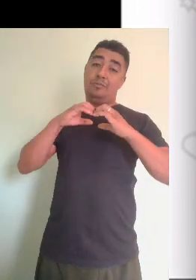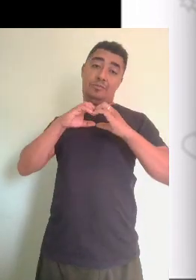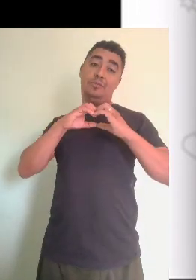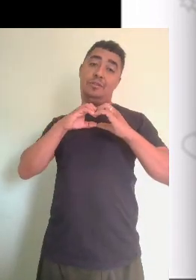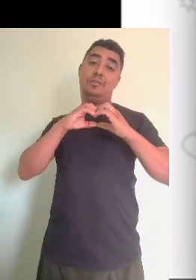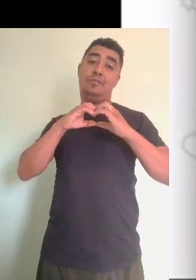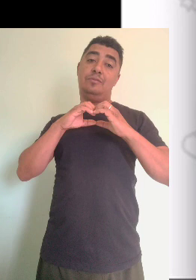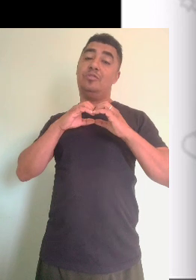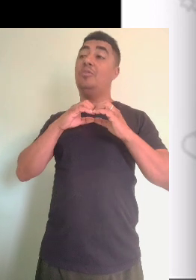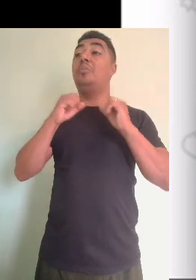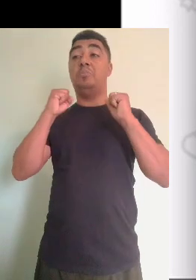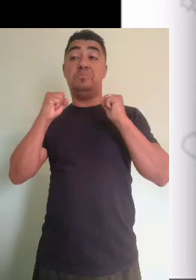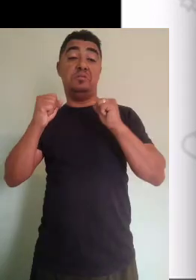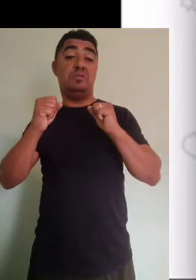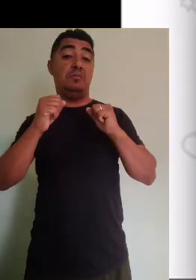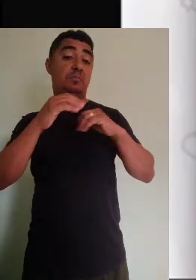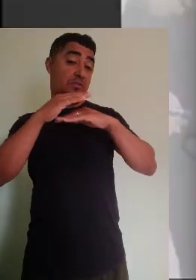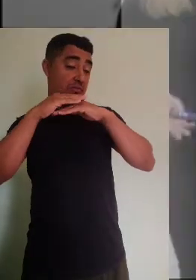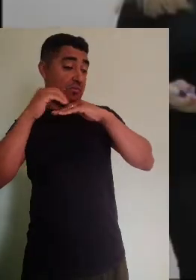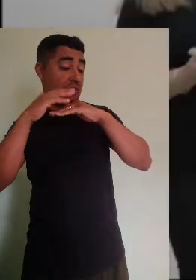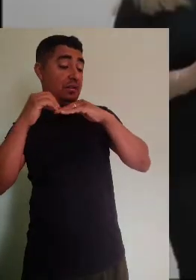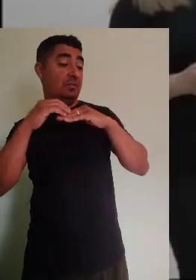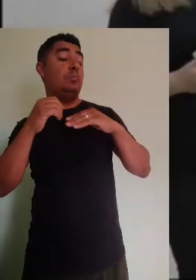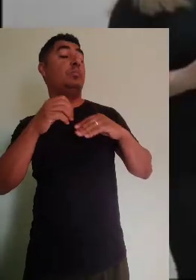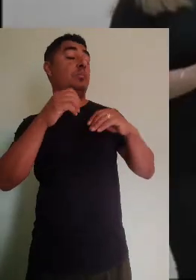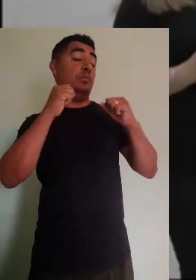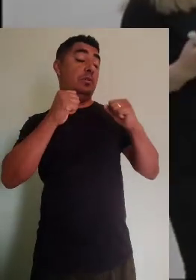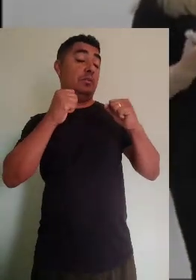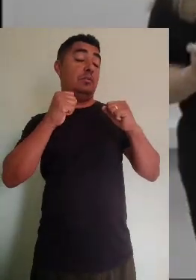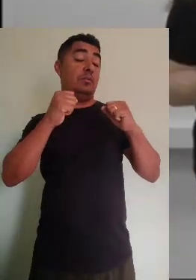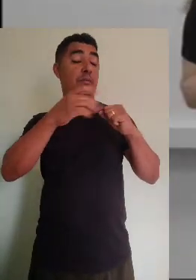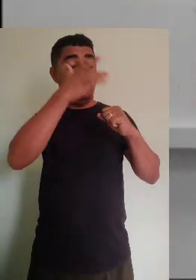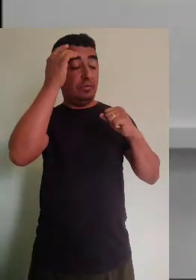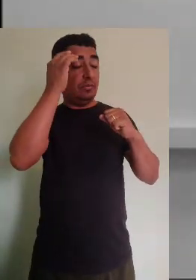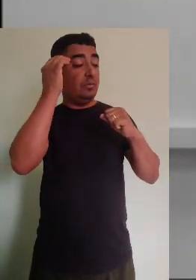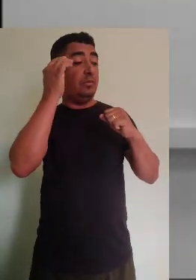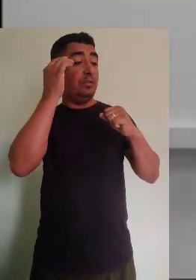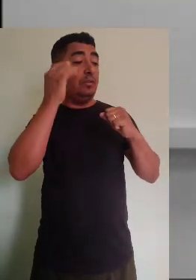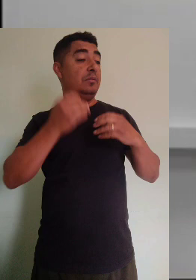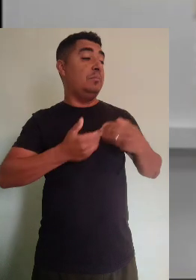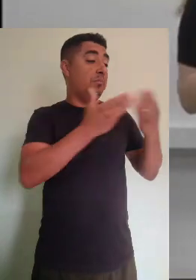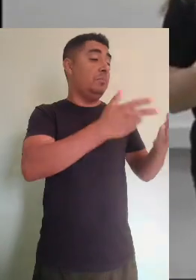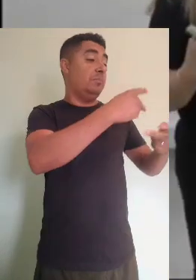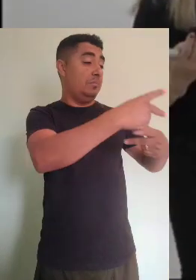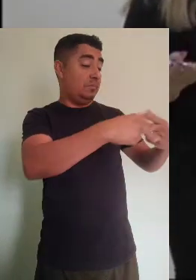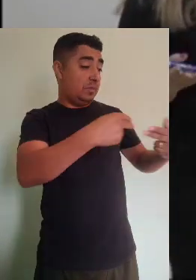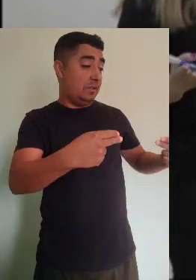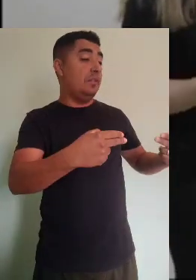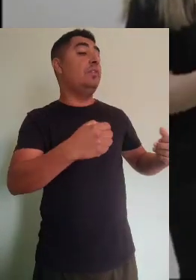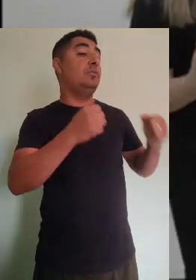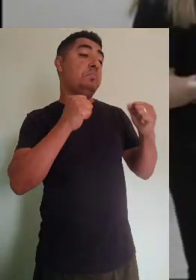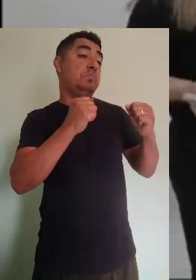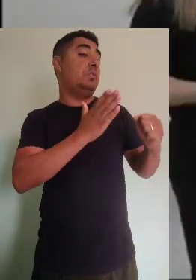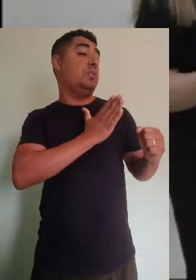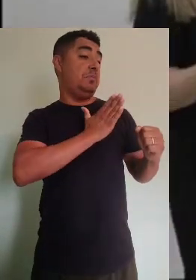carinho, pode ser alguém que ama ele dando um presente, pode ser uma situação